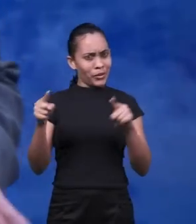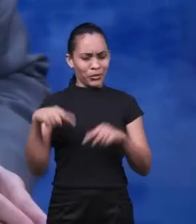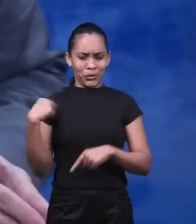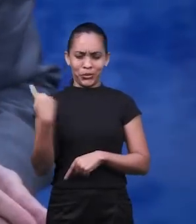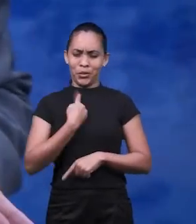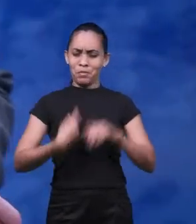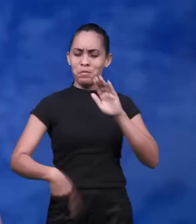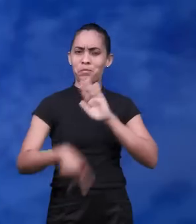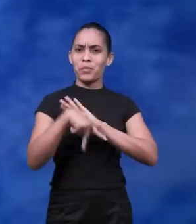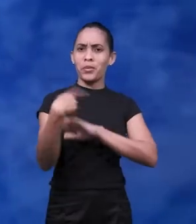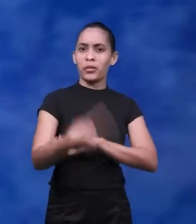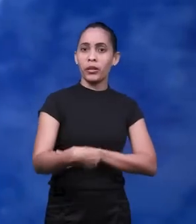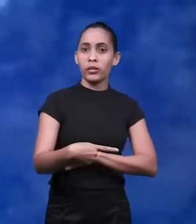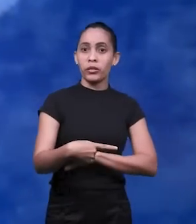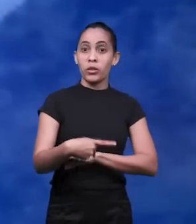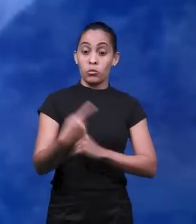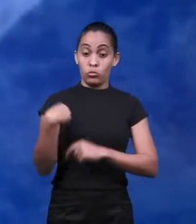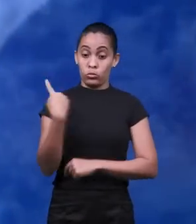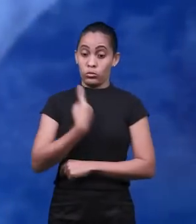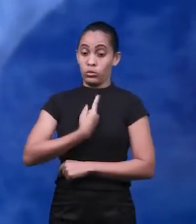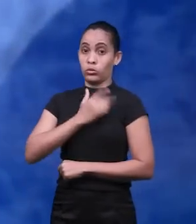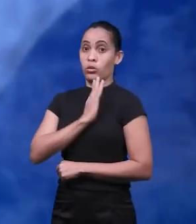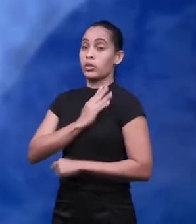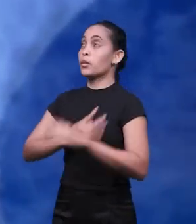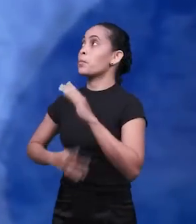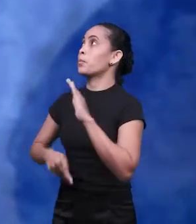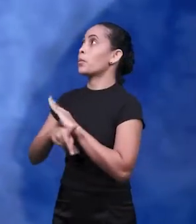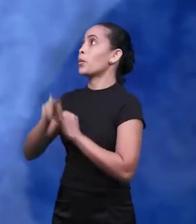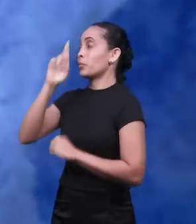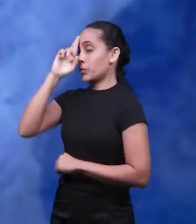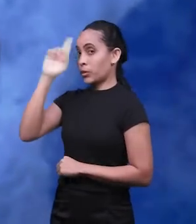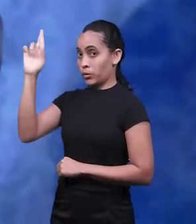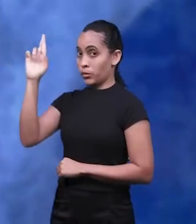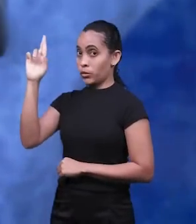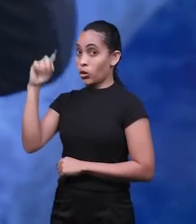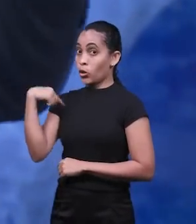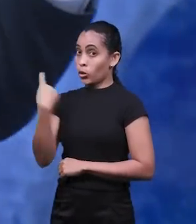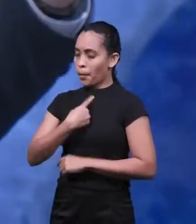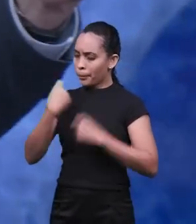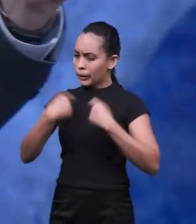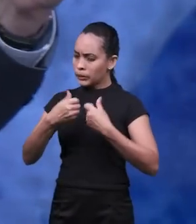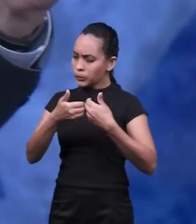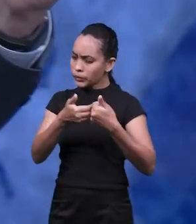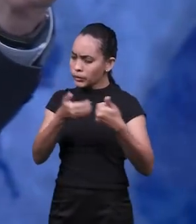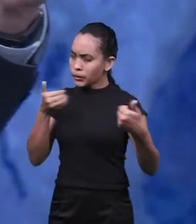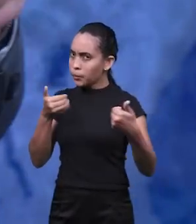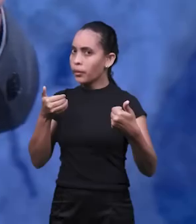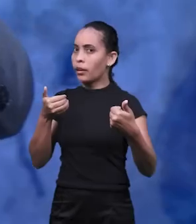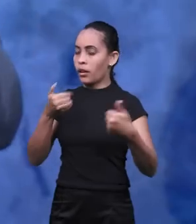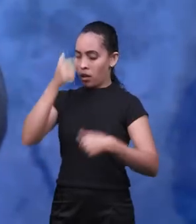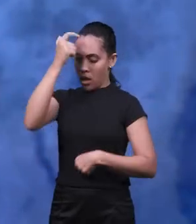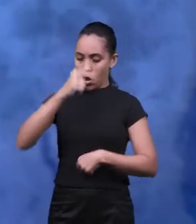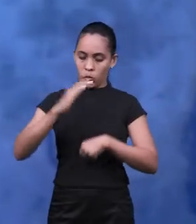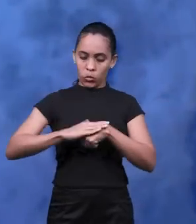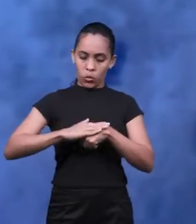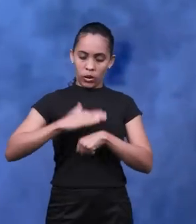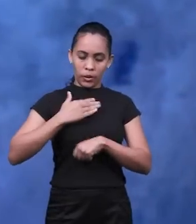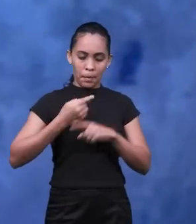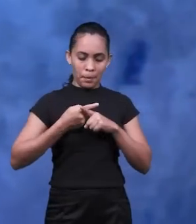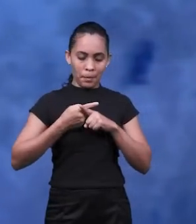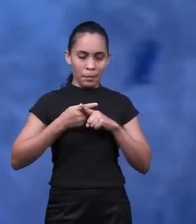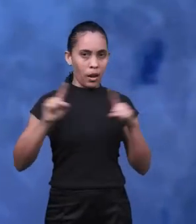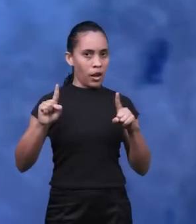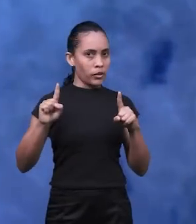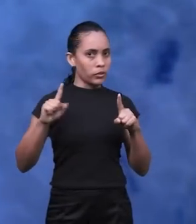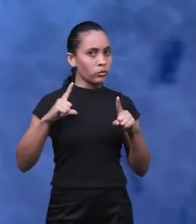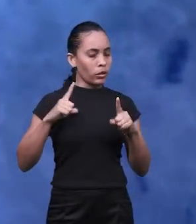não pertencemos a ela, o nosso coração é do Senhor. Então nós temos que saber fazer separação. Eu estou aqui, mas o